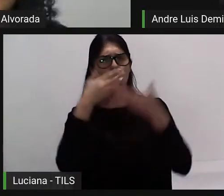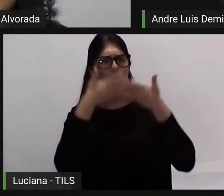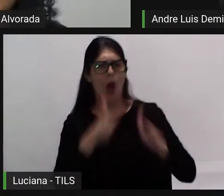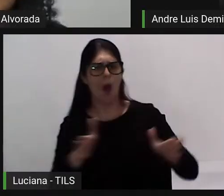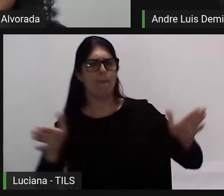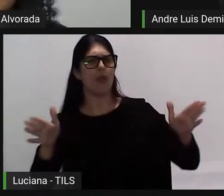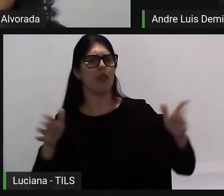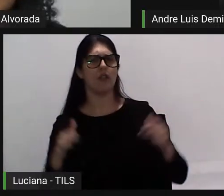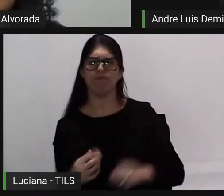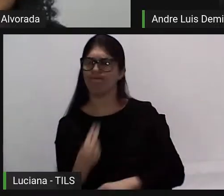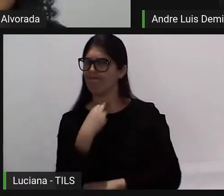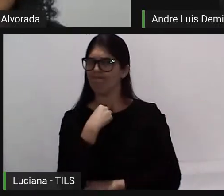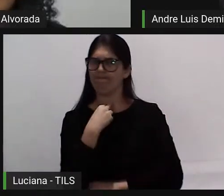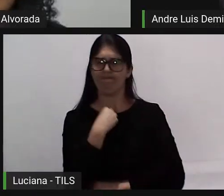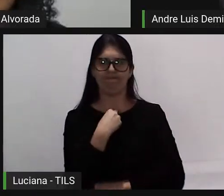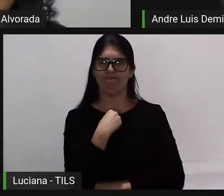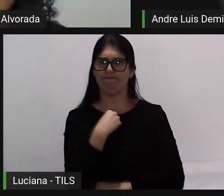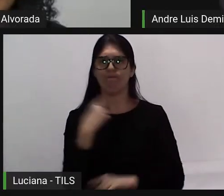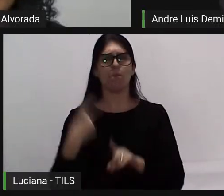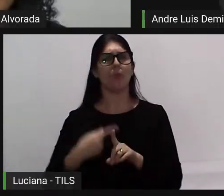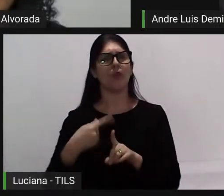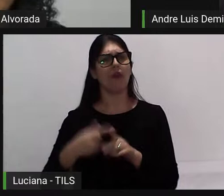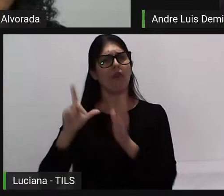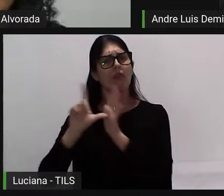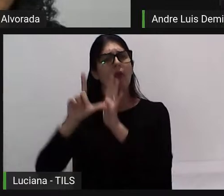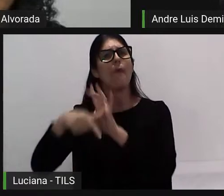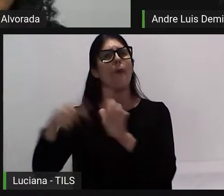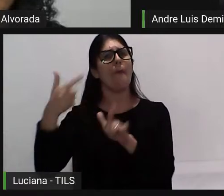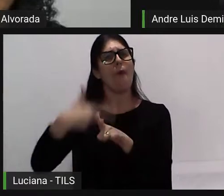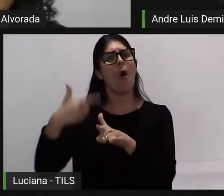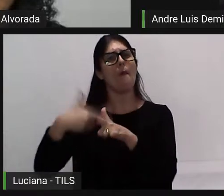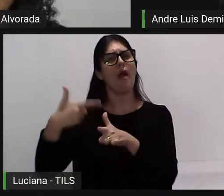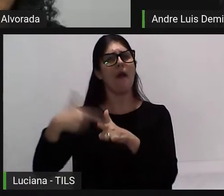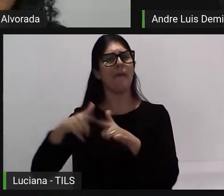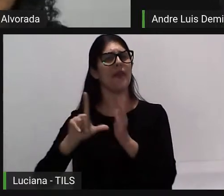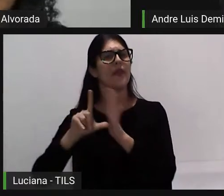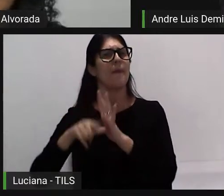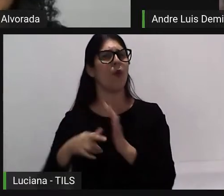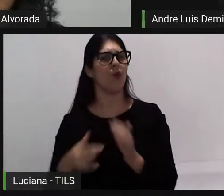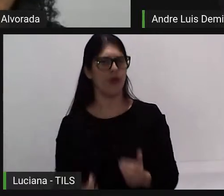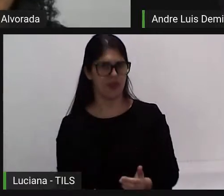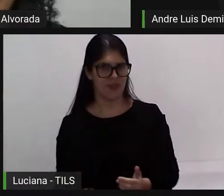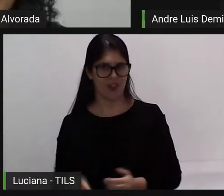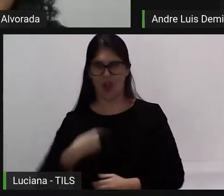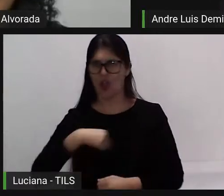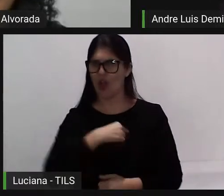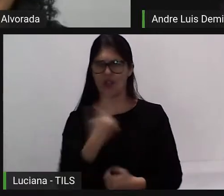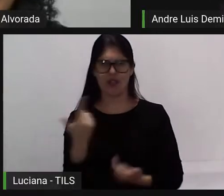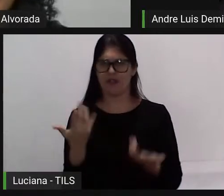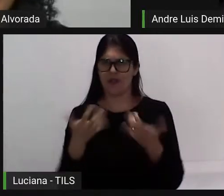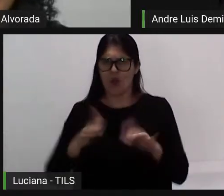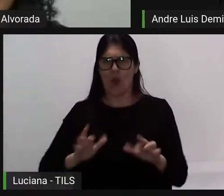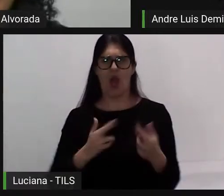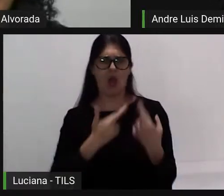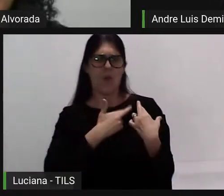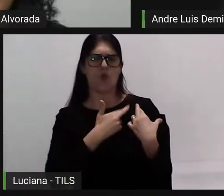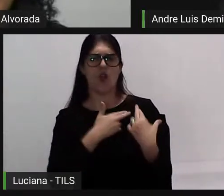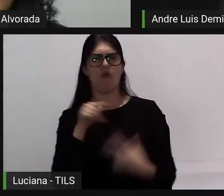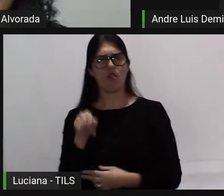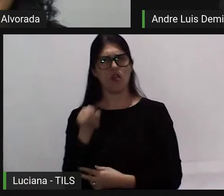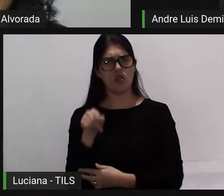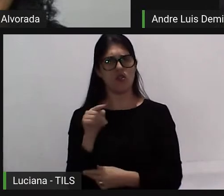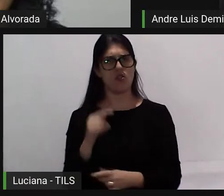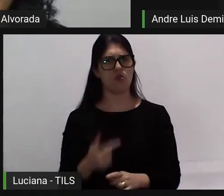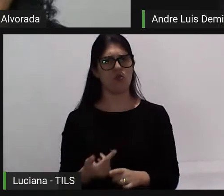problemas sérios, e não queremos nos responsabilizar por algo que